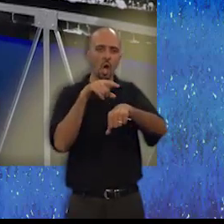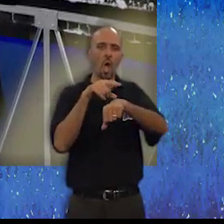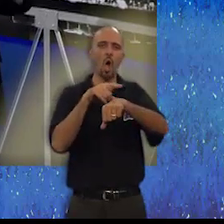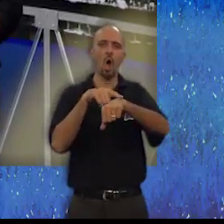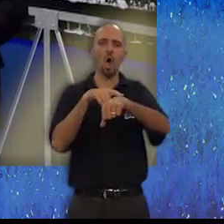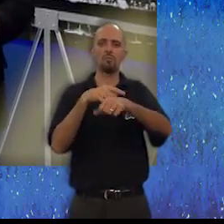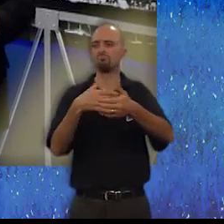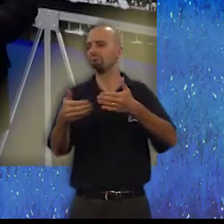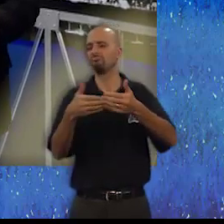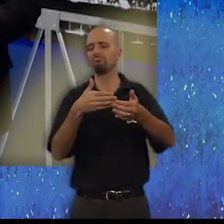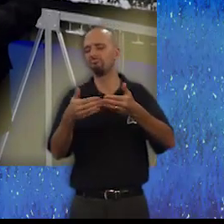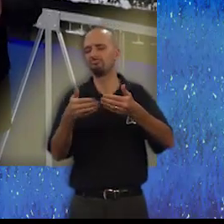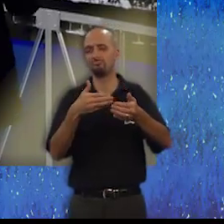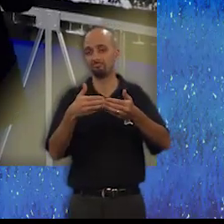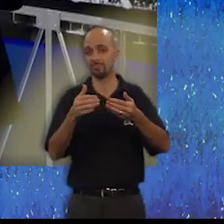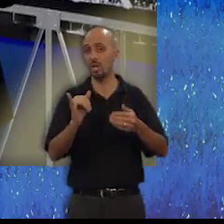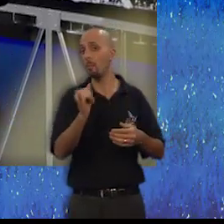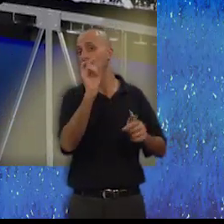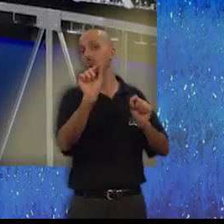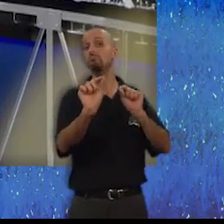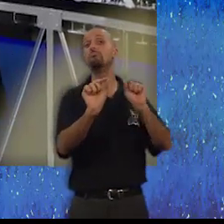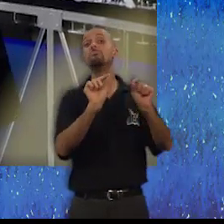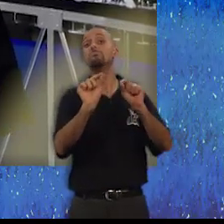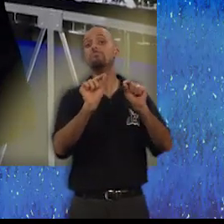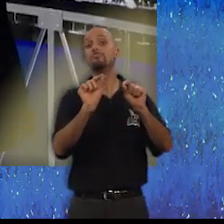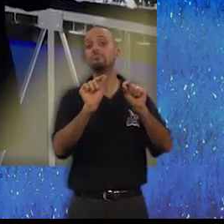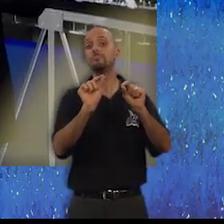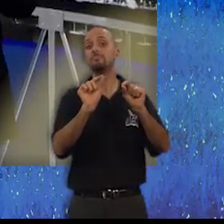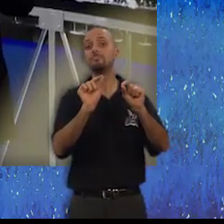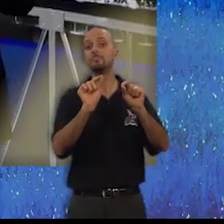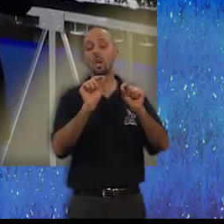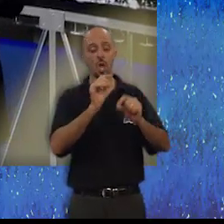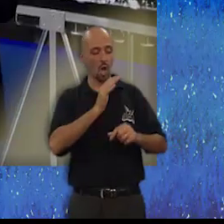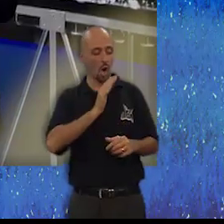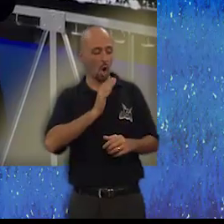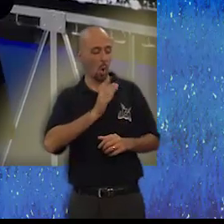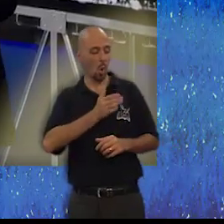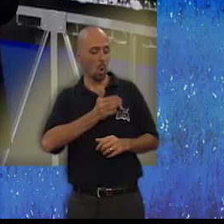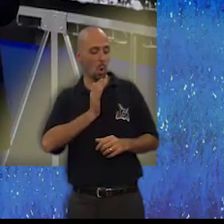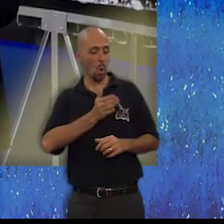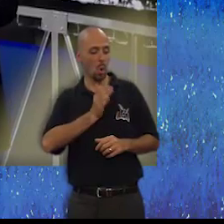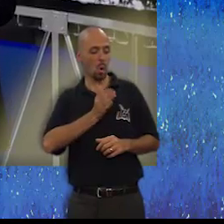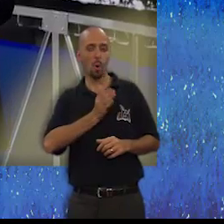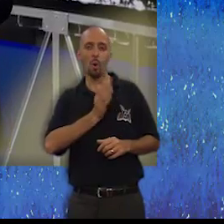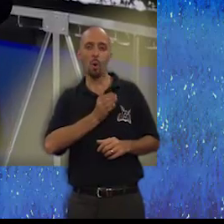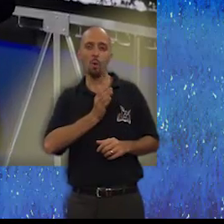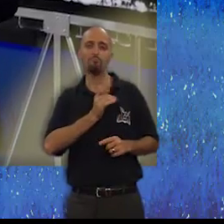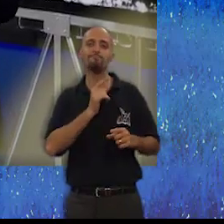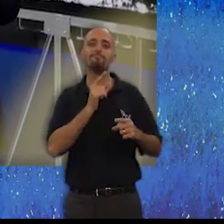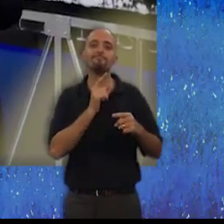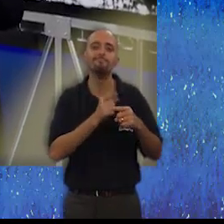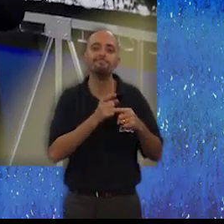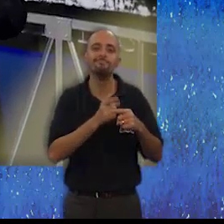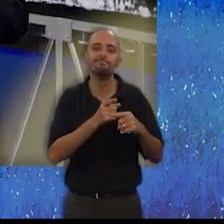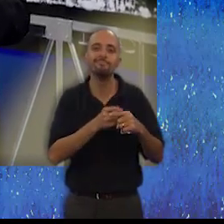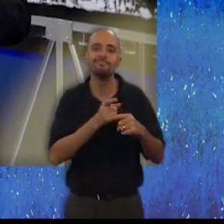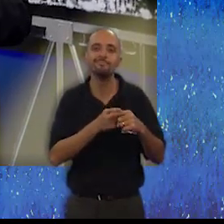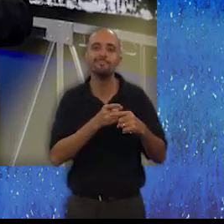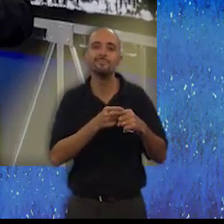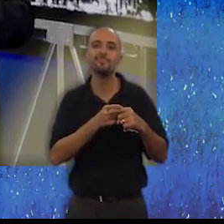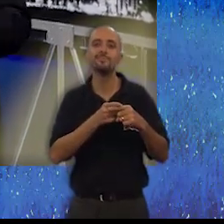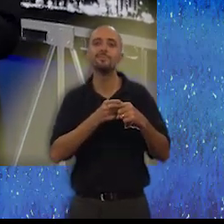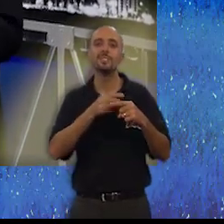você procura Jesus. A questão é o que estava por trás disso. Por que Nicodemos queria falar com Jesus? Aí está o ponto